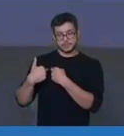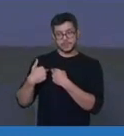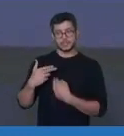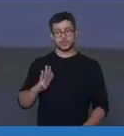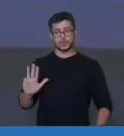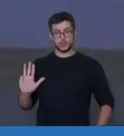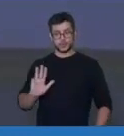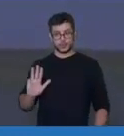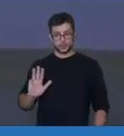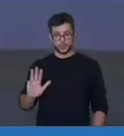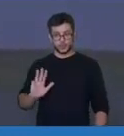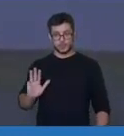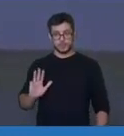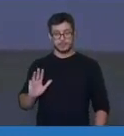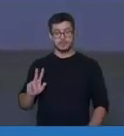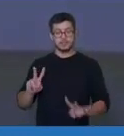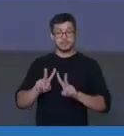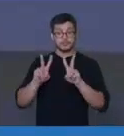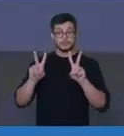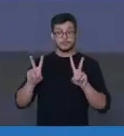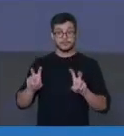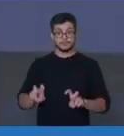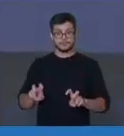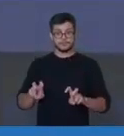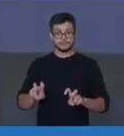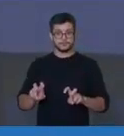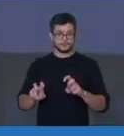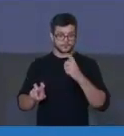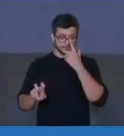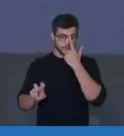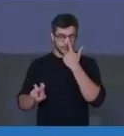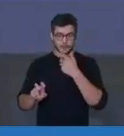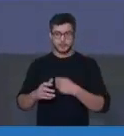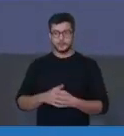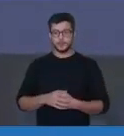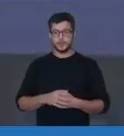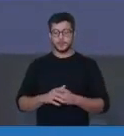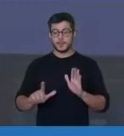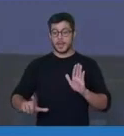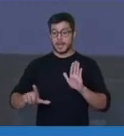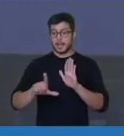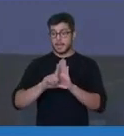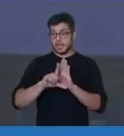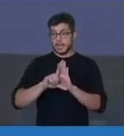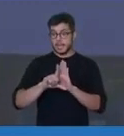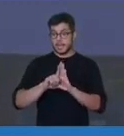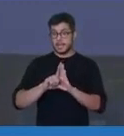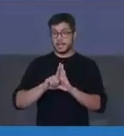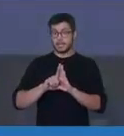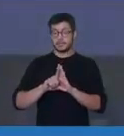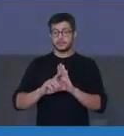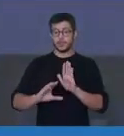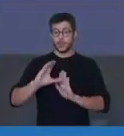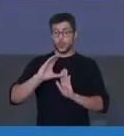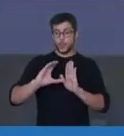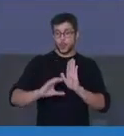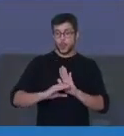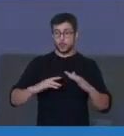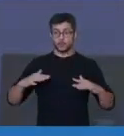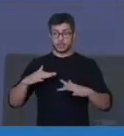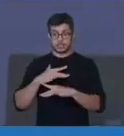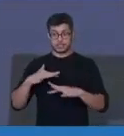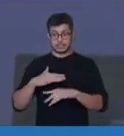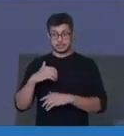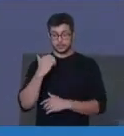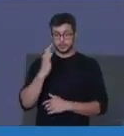pelo presidente Lula sobre itens da lei que alterou diversos pontos do Código de Trânsito Brasileiro